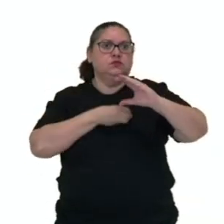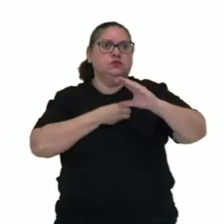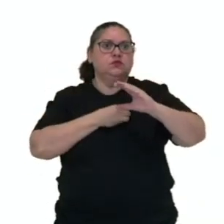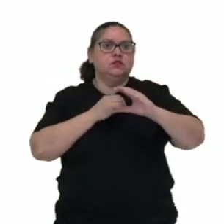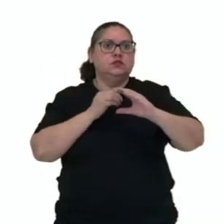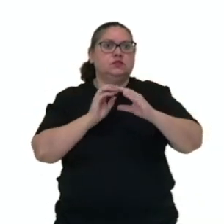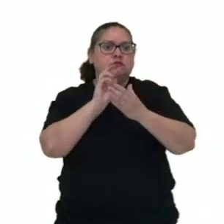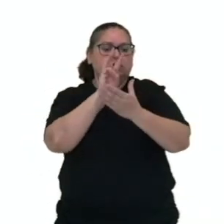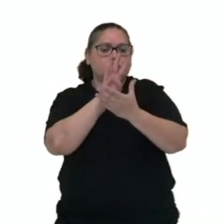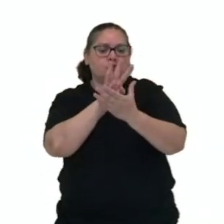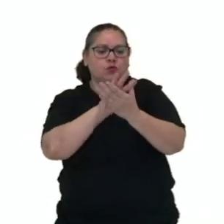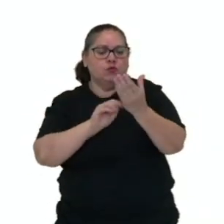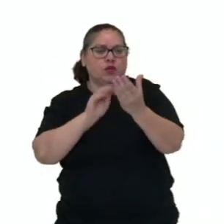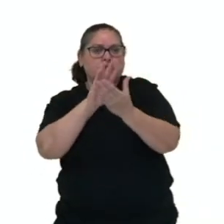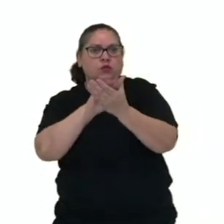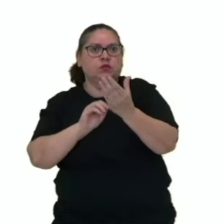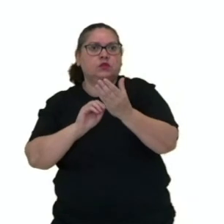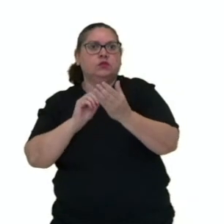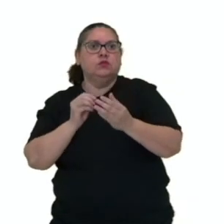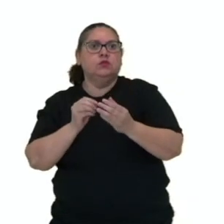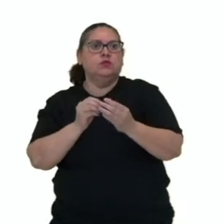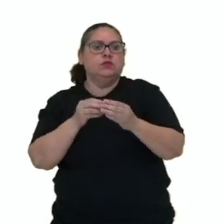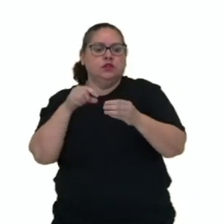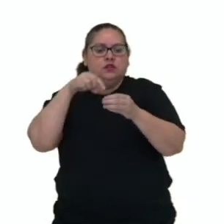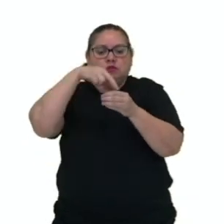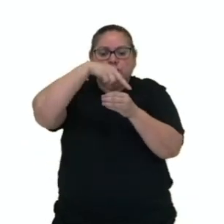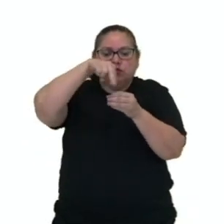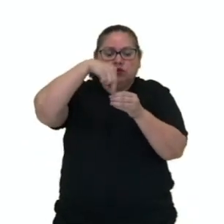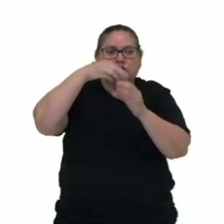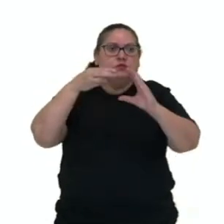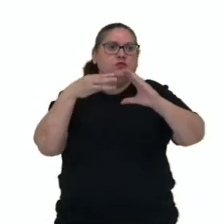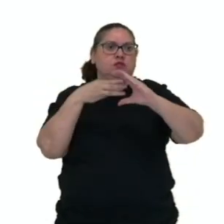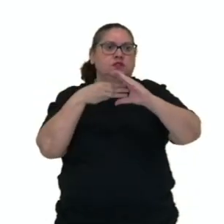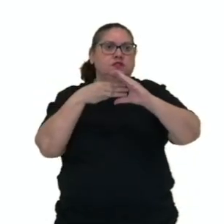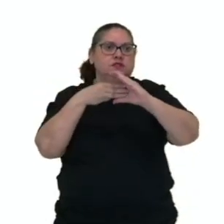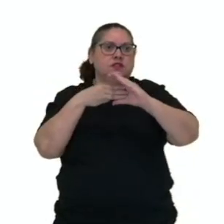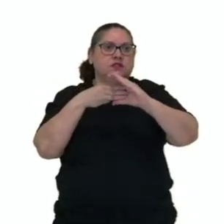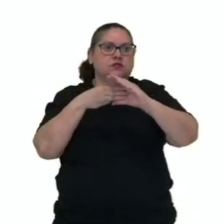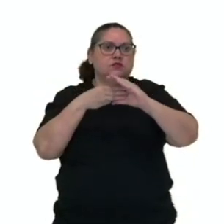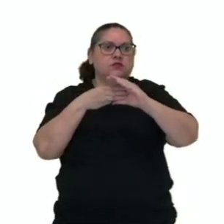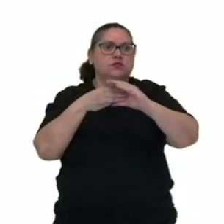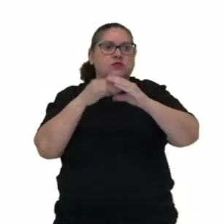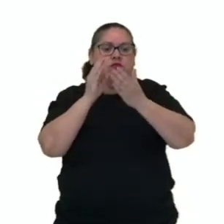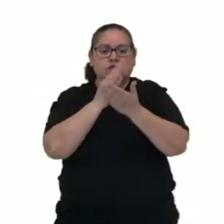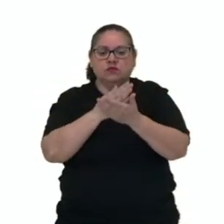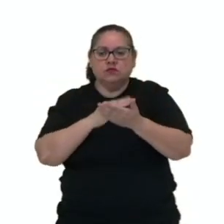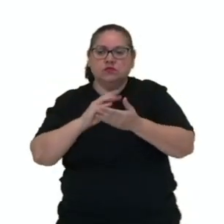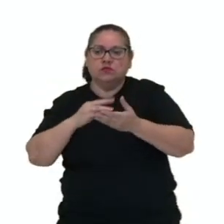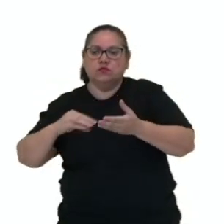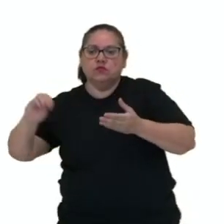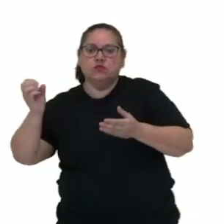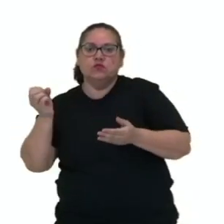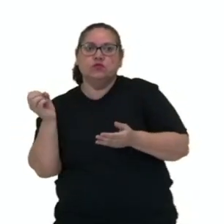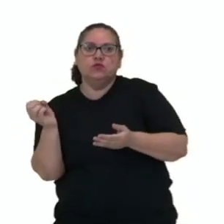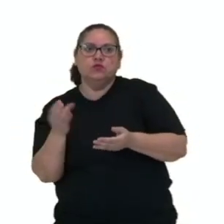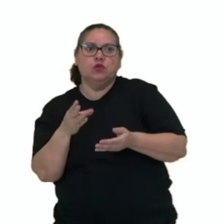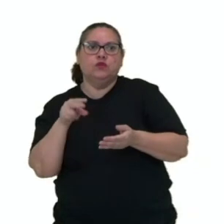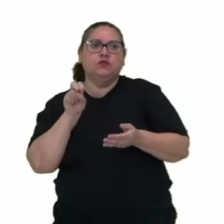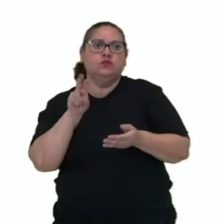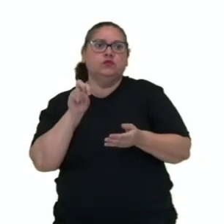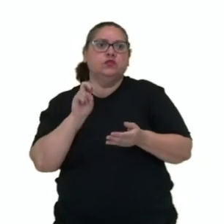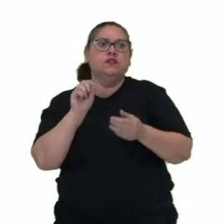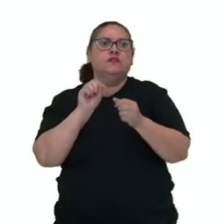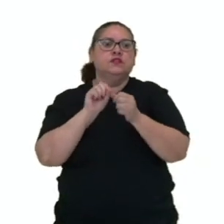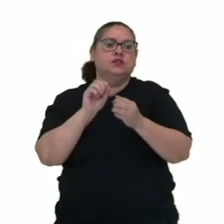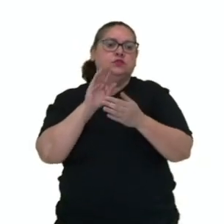são replicados pelo núcleo dessas células, assim originando novos vírus e causando então